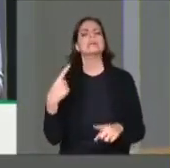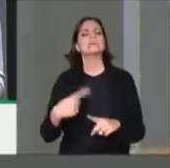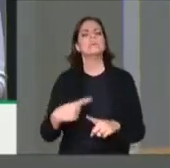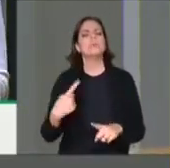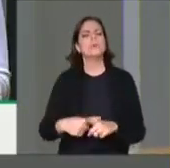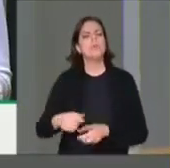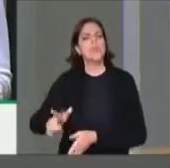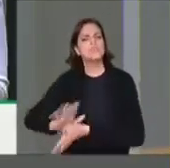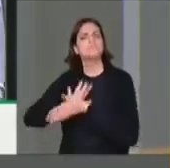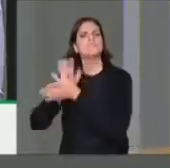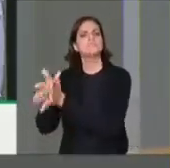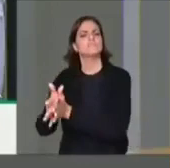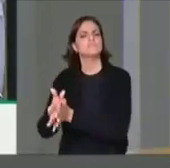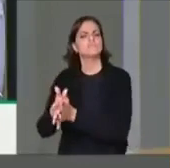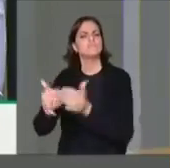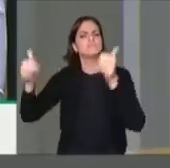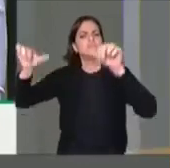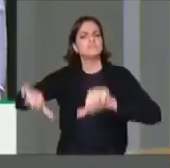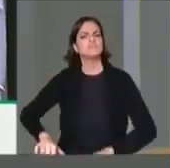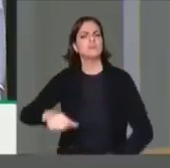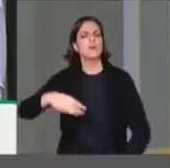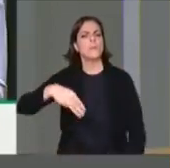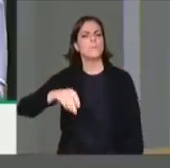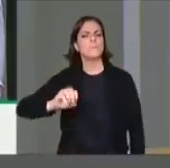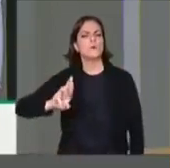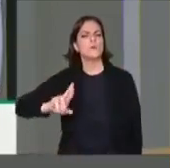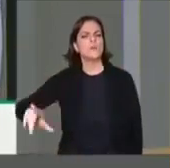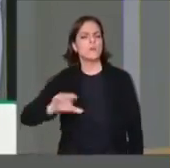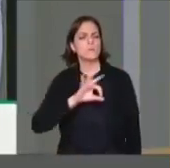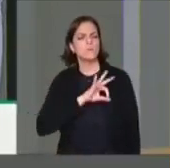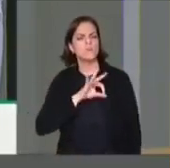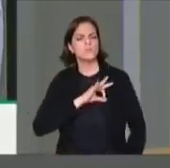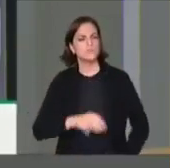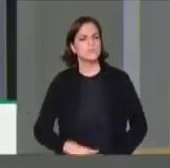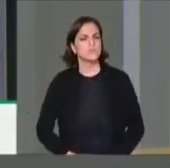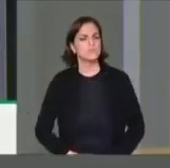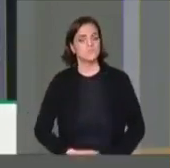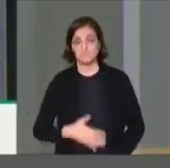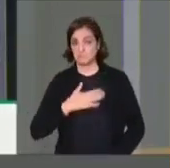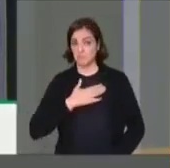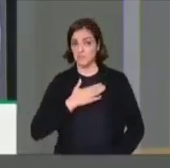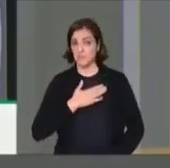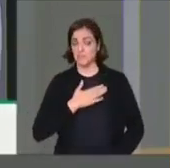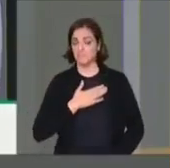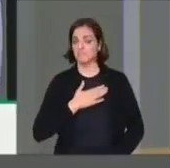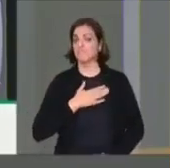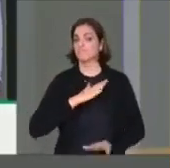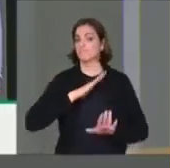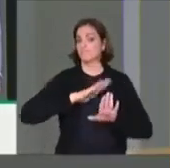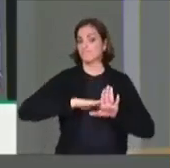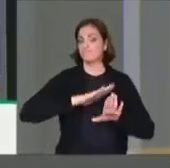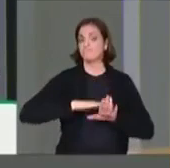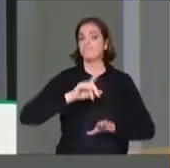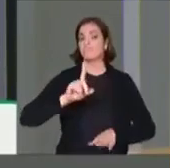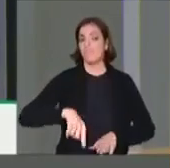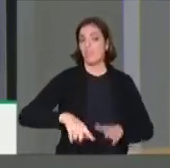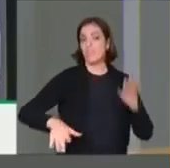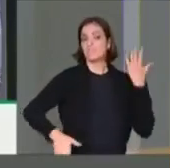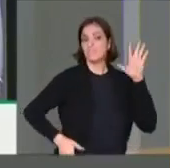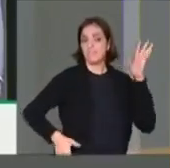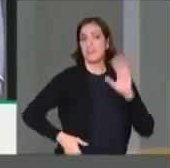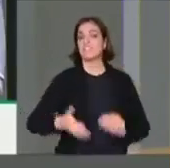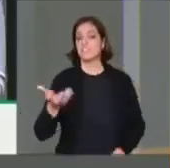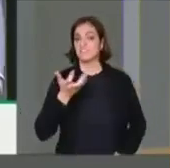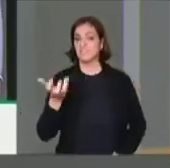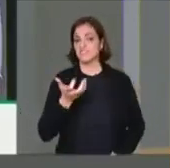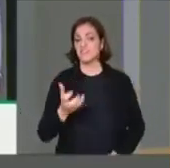Polícia Militar? Eu tenho a convicção, senhor presidente, que só interessa às facções criminosas desmoralizar a história da Polícia